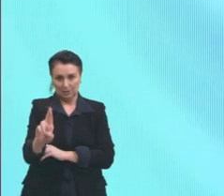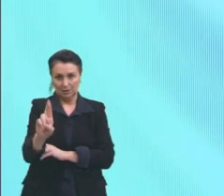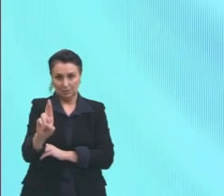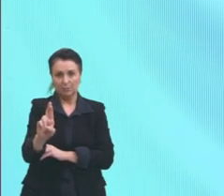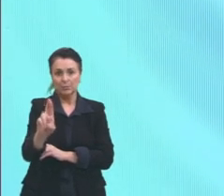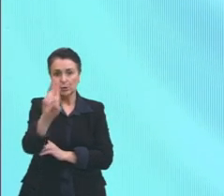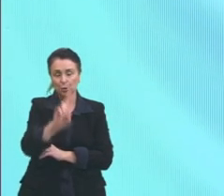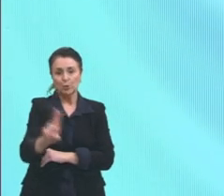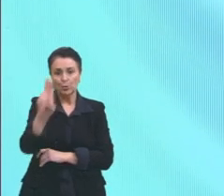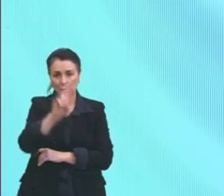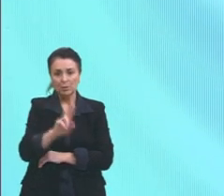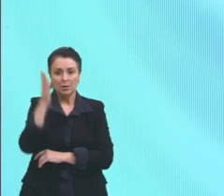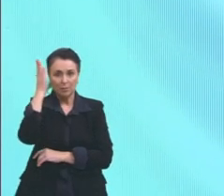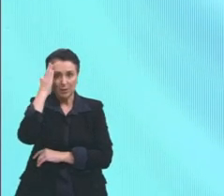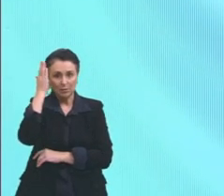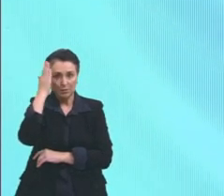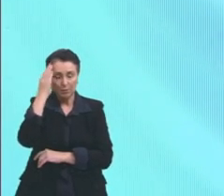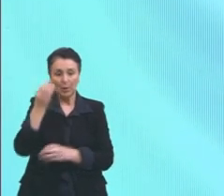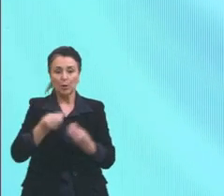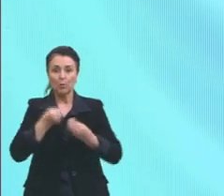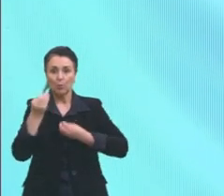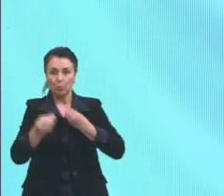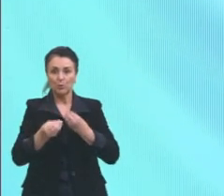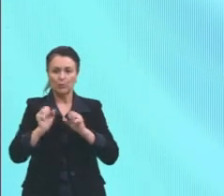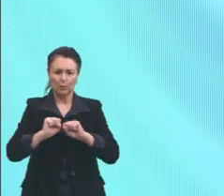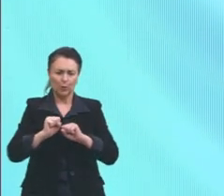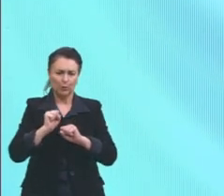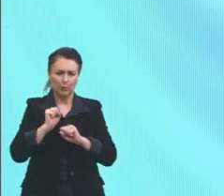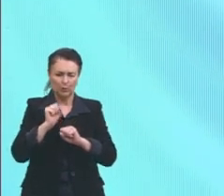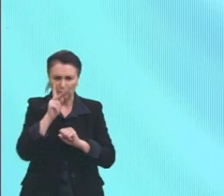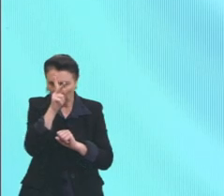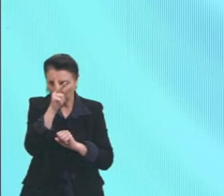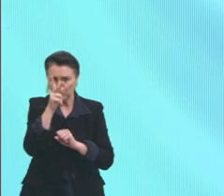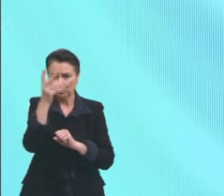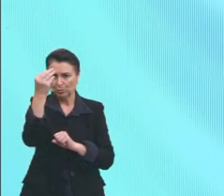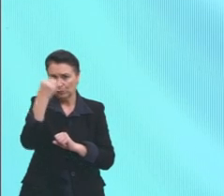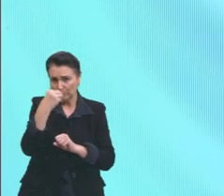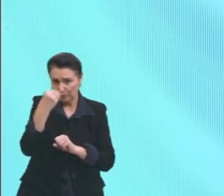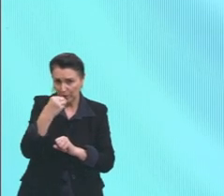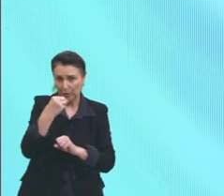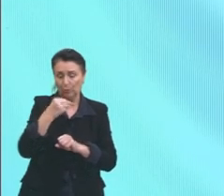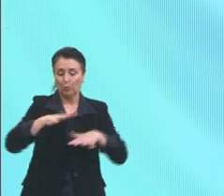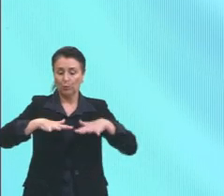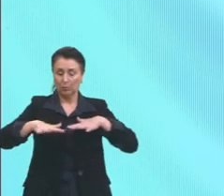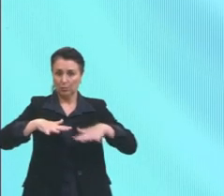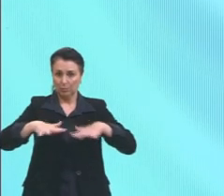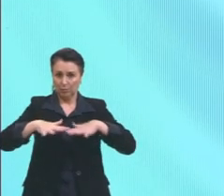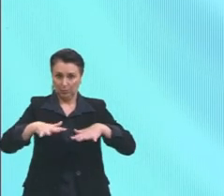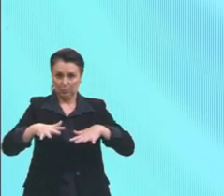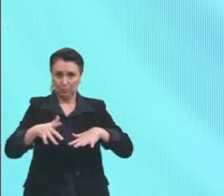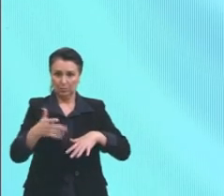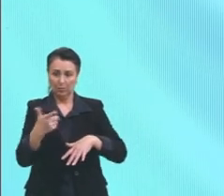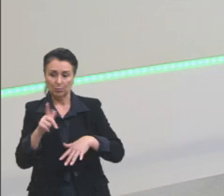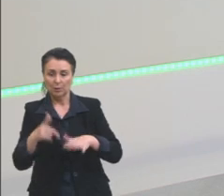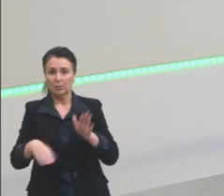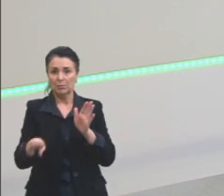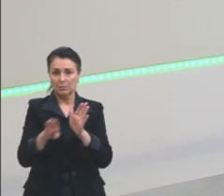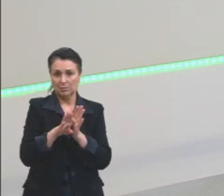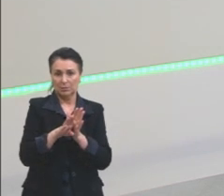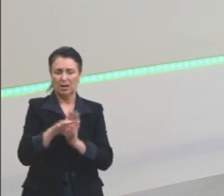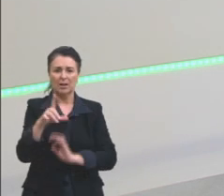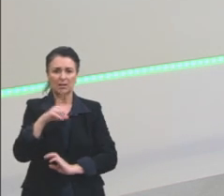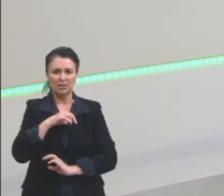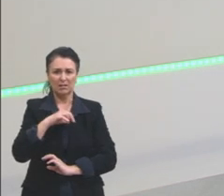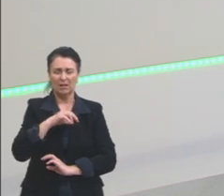coloca na escala Richter tá meninos e meninas ela não tem limite certo a gente